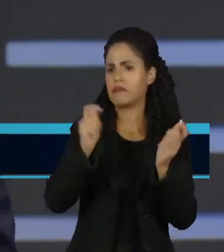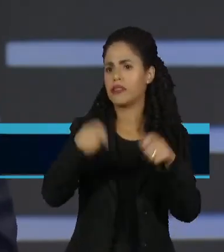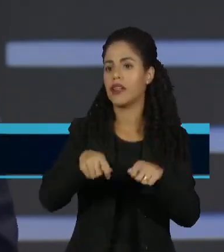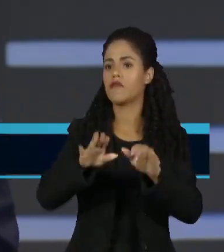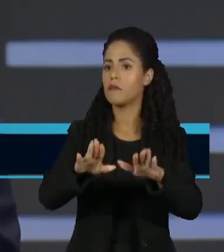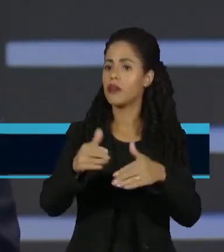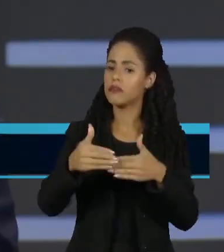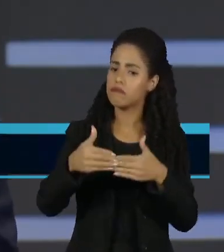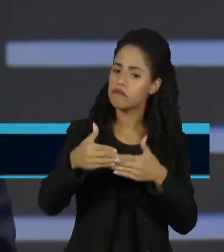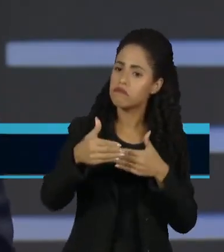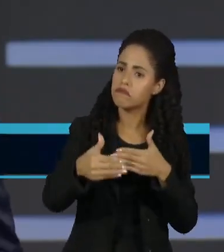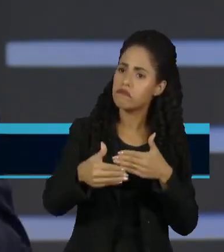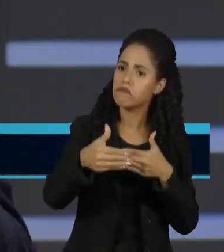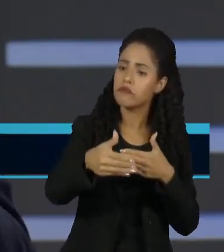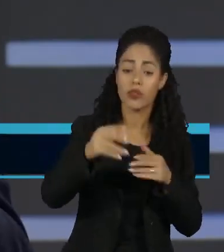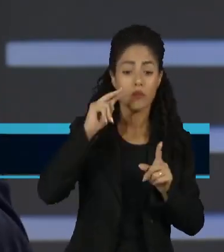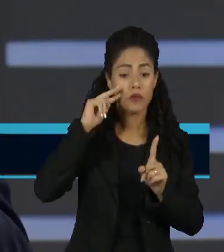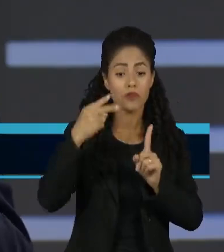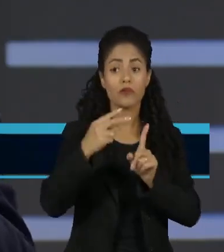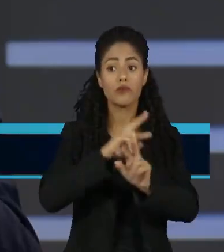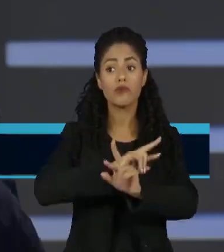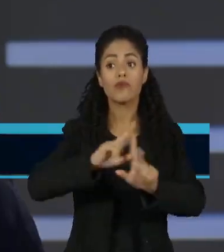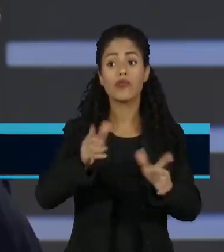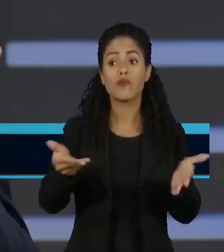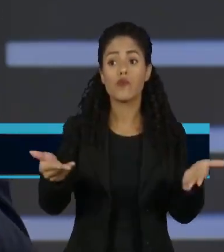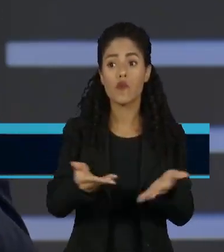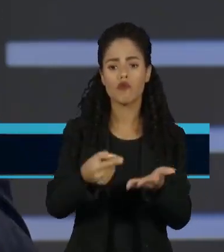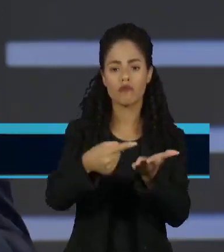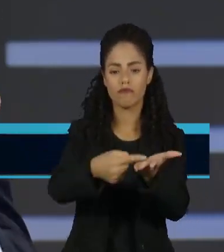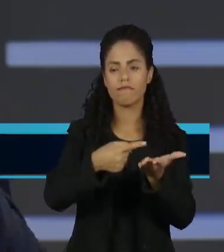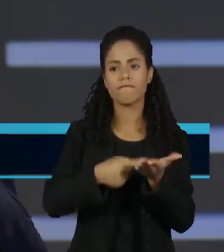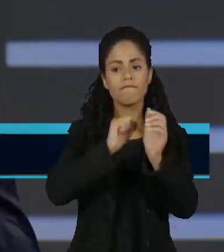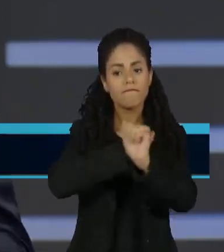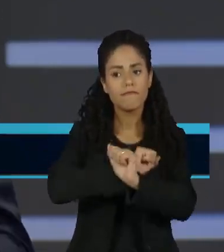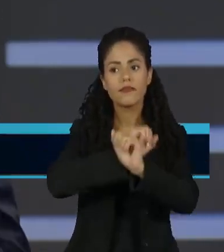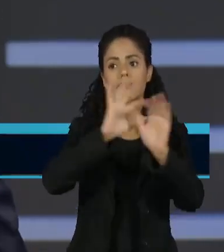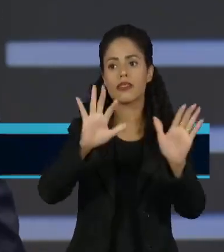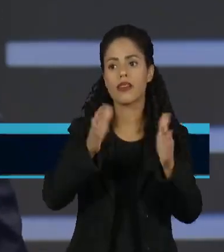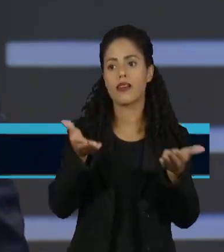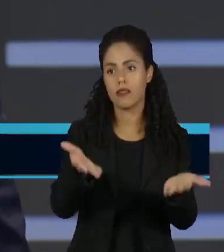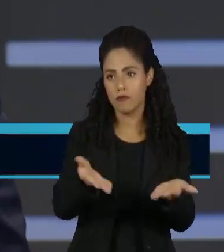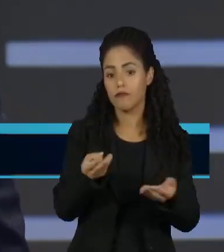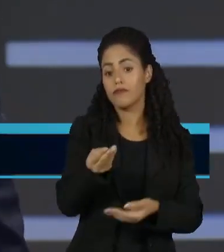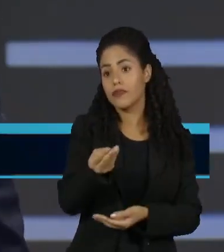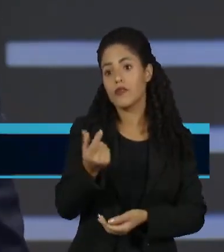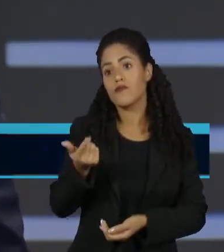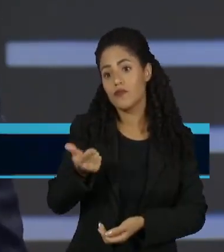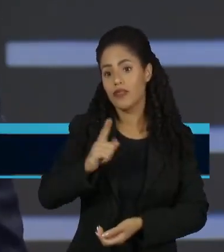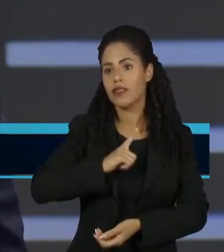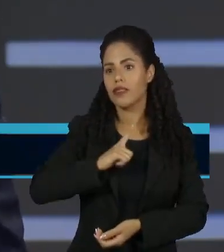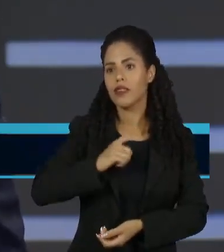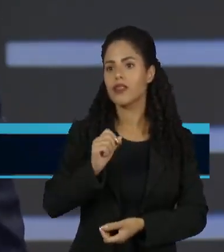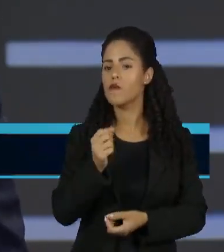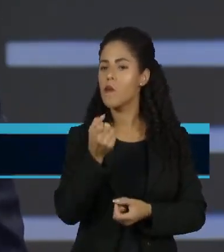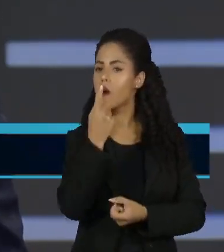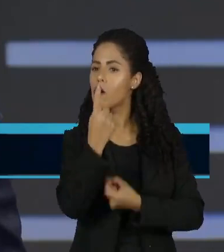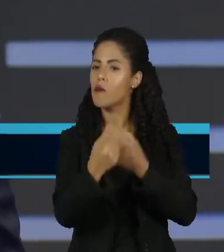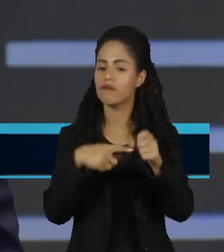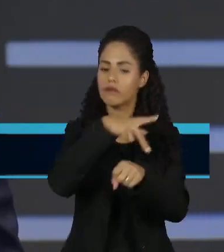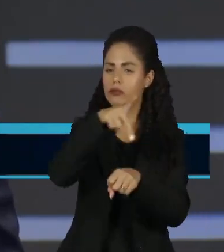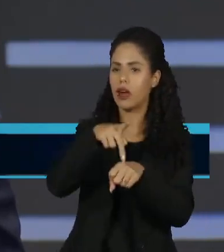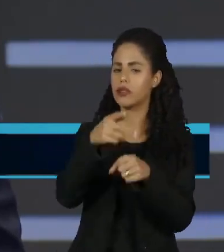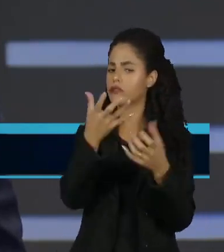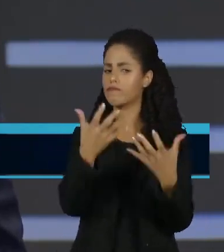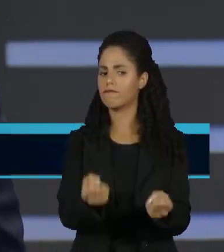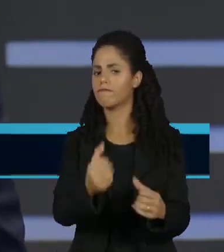Isso passou a ter uma nova visão. Então, um acordo muito amplo foi rechaçado pelas individualidades desses países e pela mudança